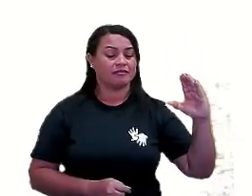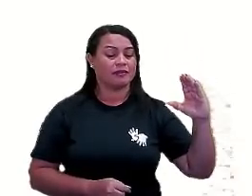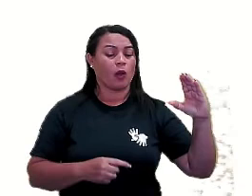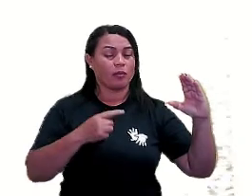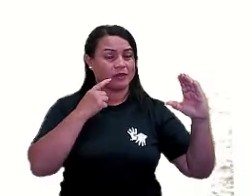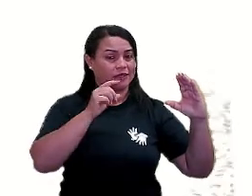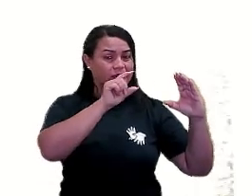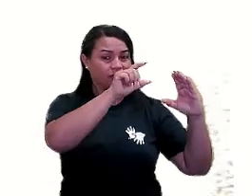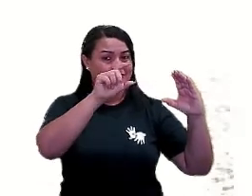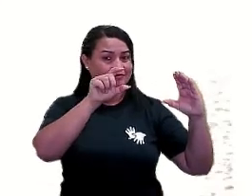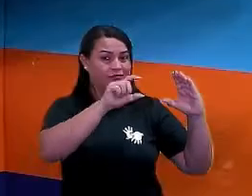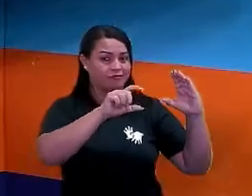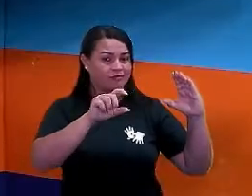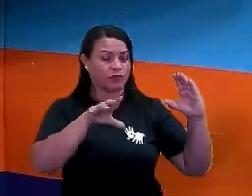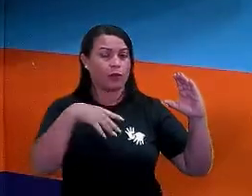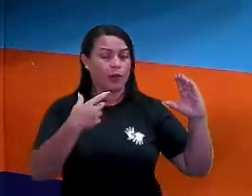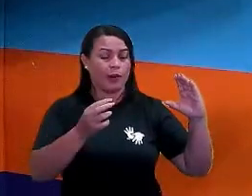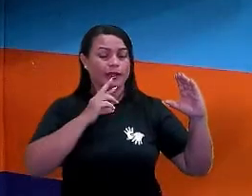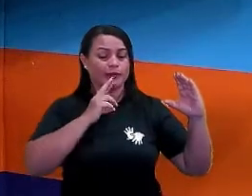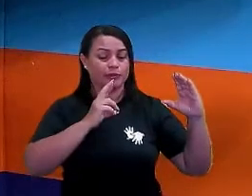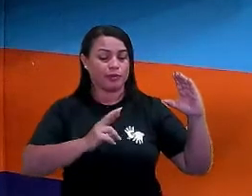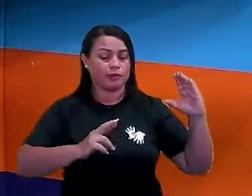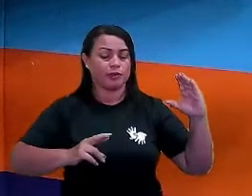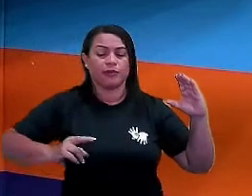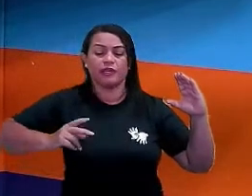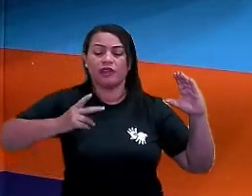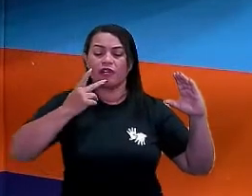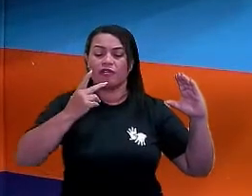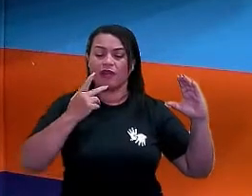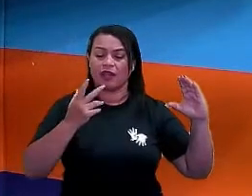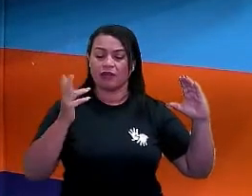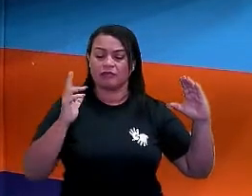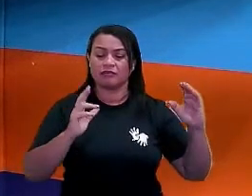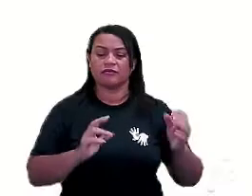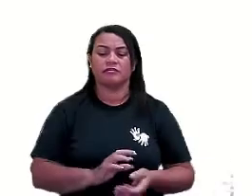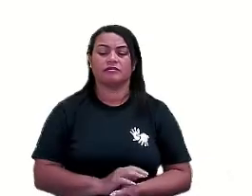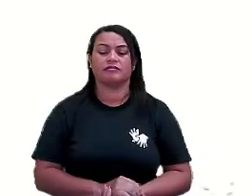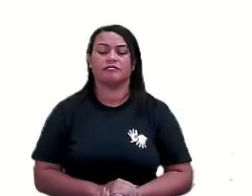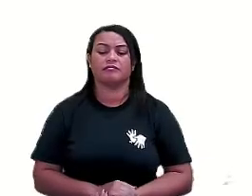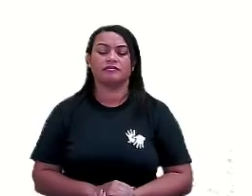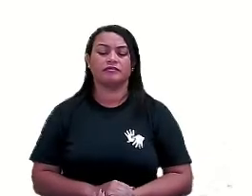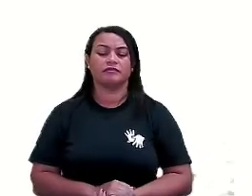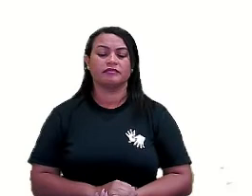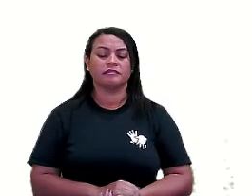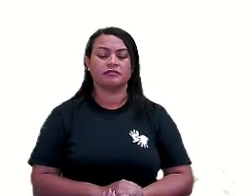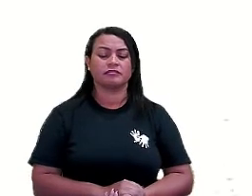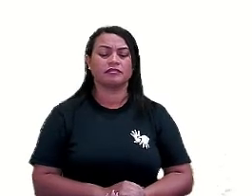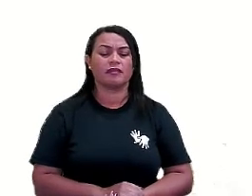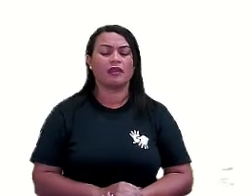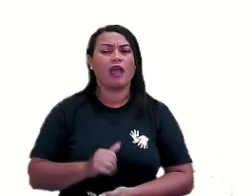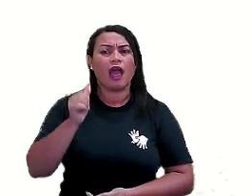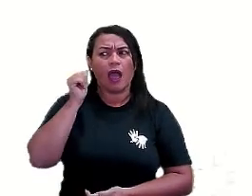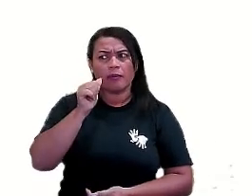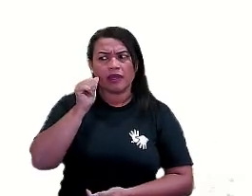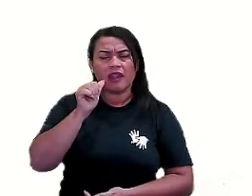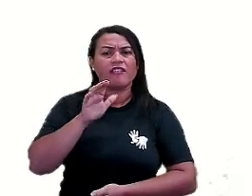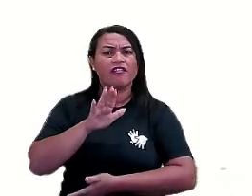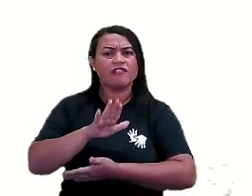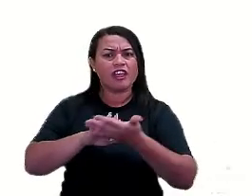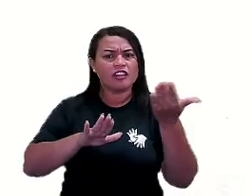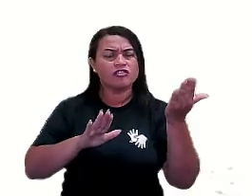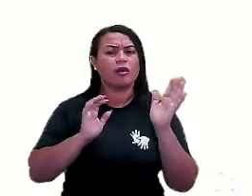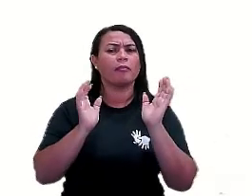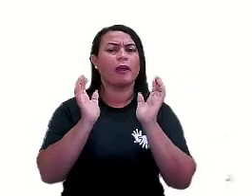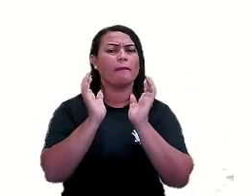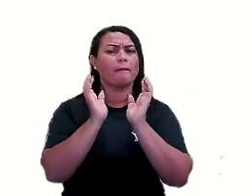C. Yes, she does. Veja. Quando eu digo, is she going to travel to Pernambuco next weekend? Ela vai viajar para Pernambuco no próximo